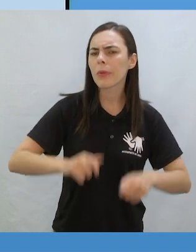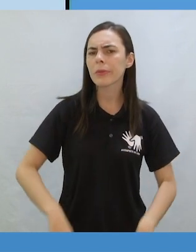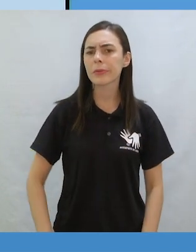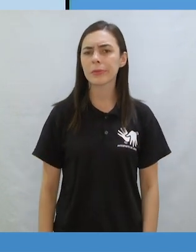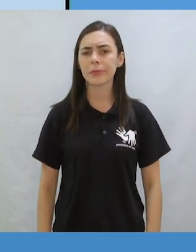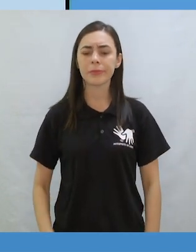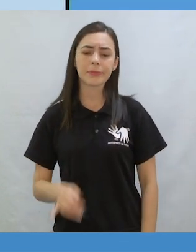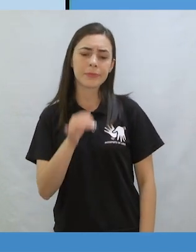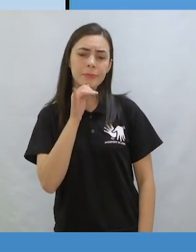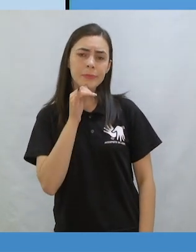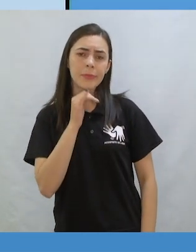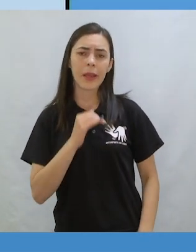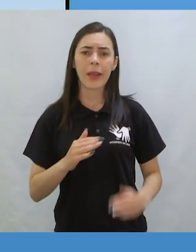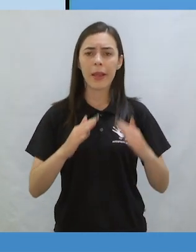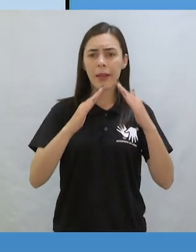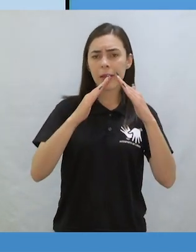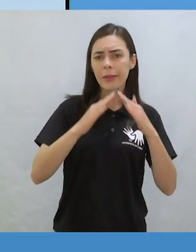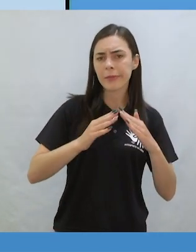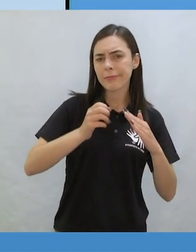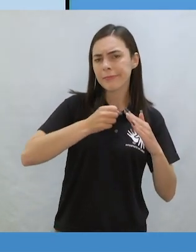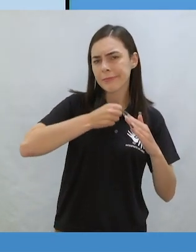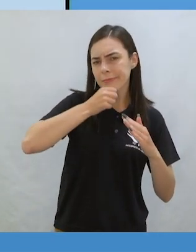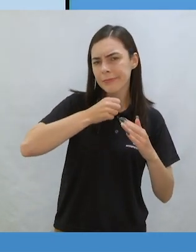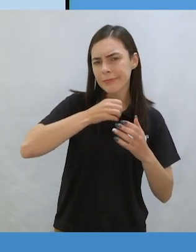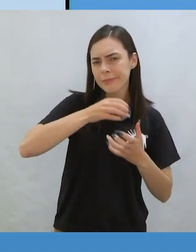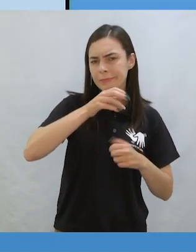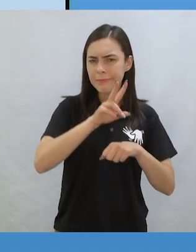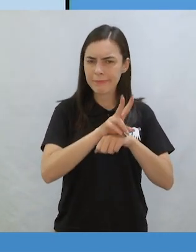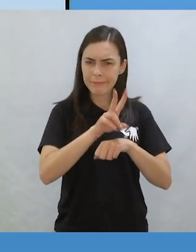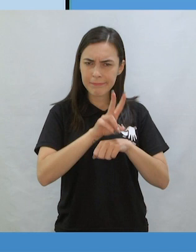histórias? Eles iam em asilos,